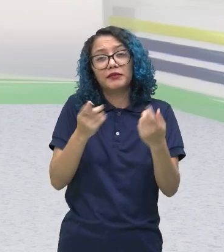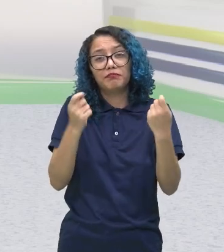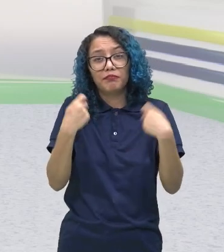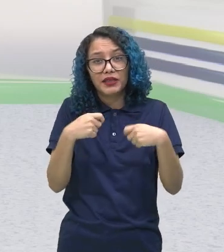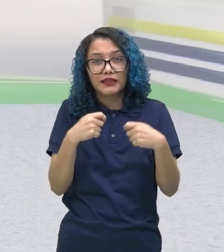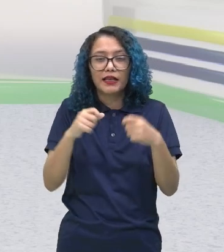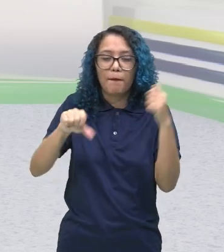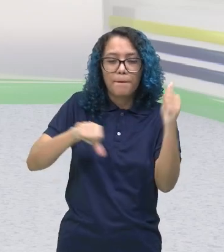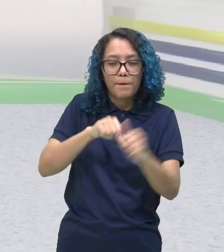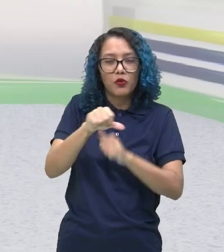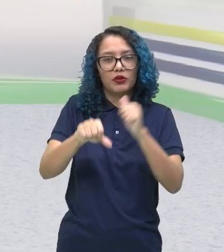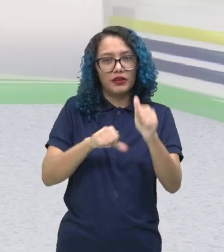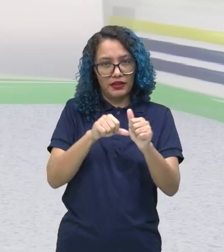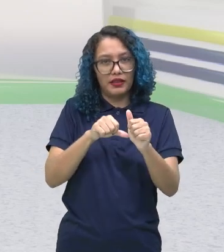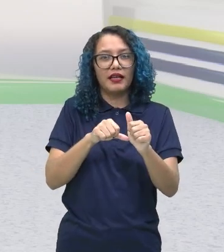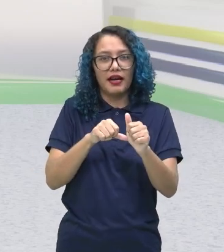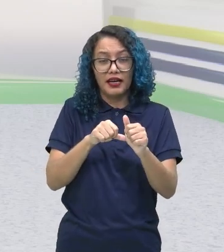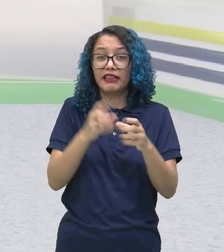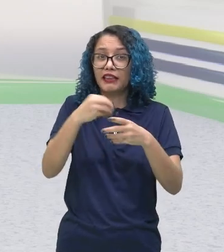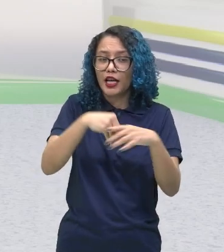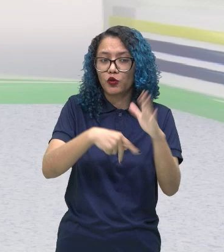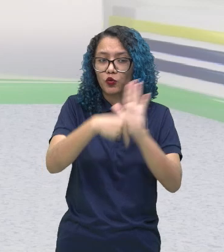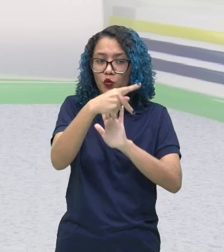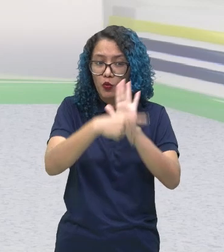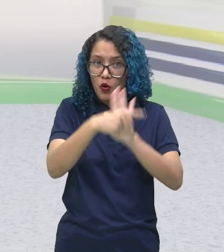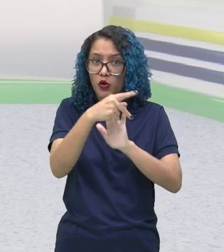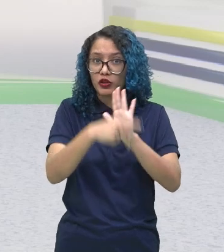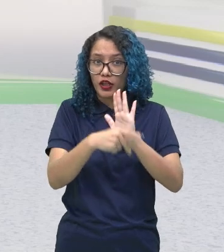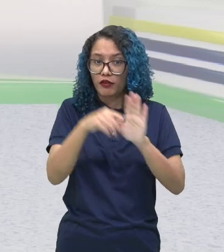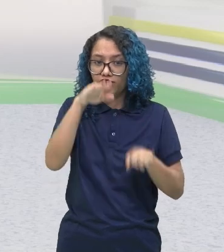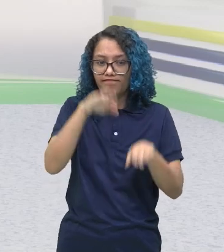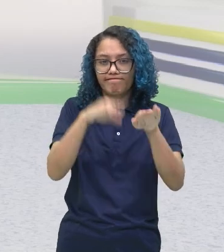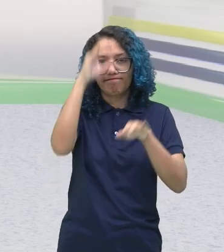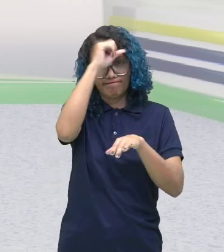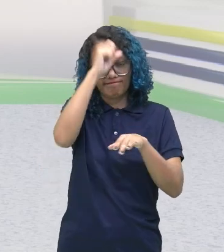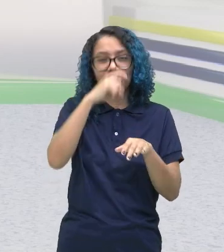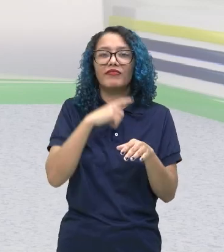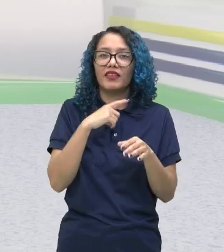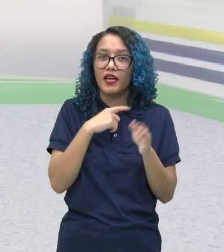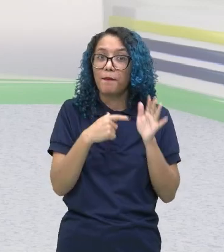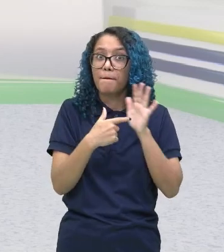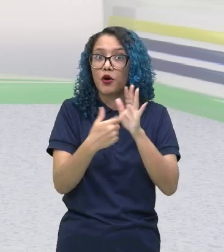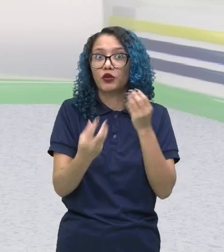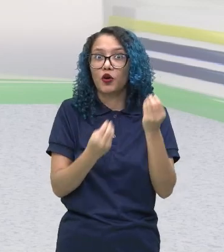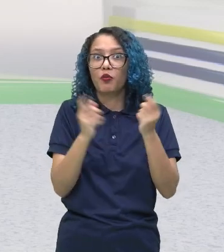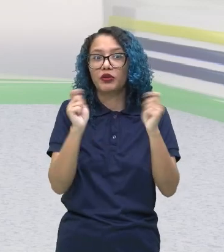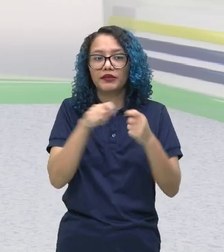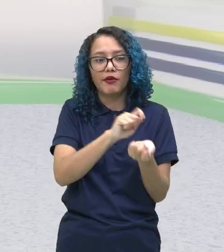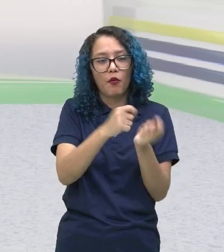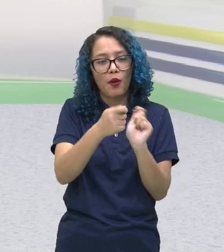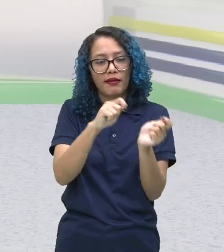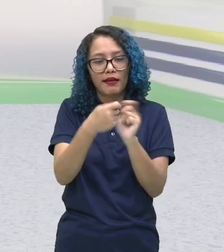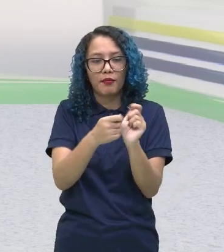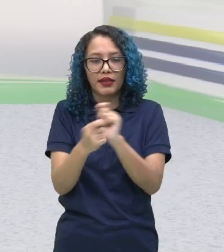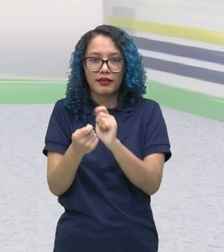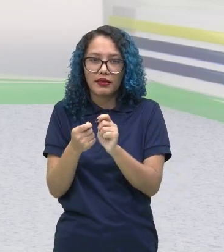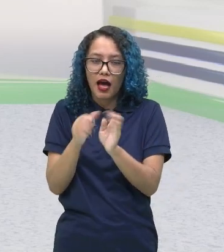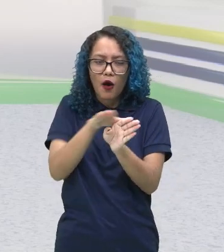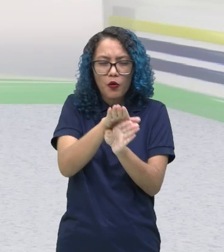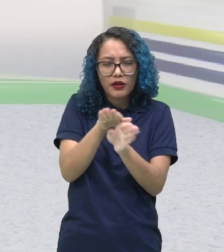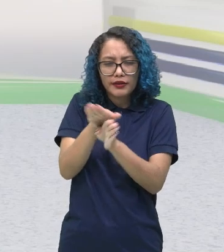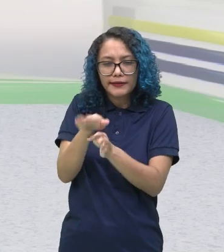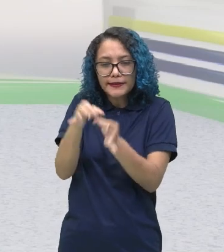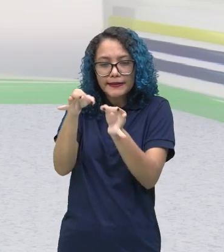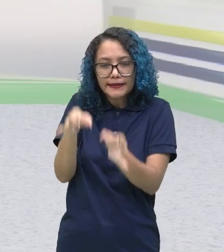redirecionar, e o pacto ele vem trazendo muito isso, não é, Muito professora? isso, ele vem direcionando, redirecionando a nossa trajetória, né. Então,